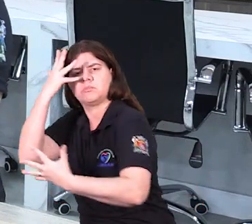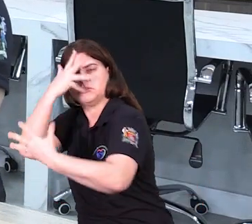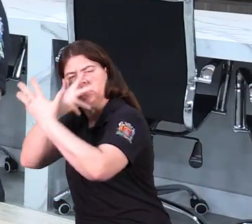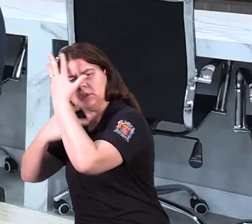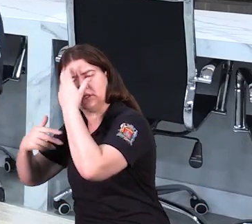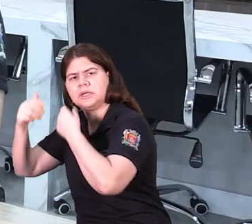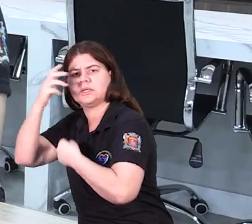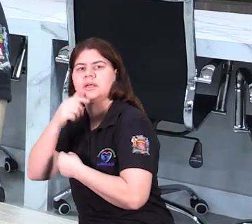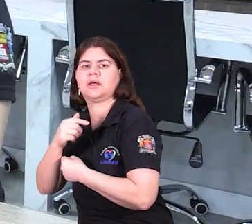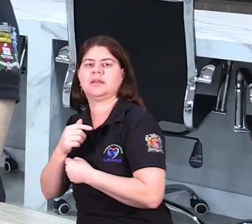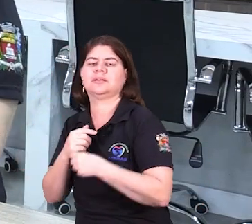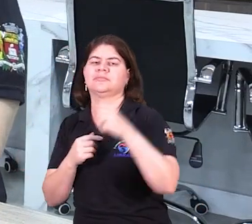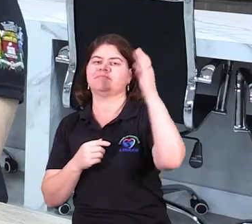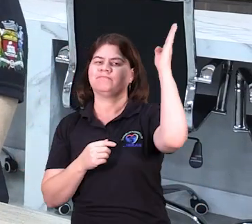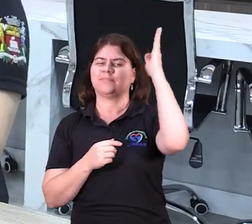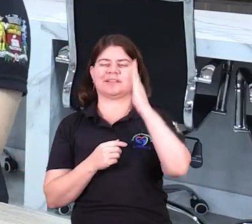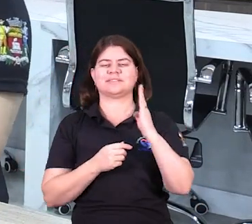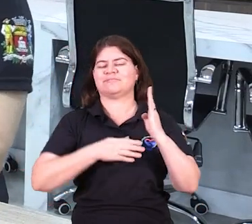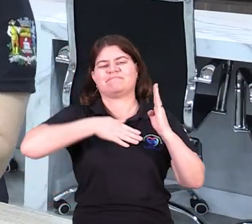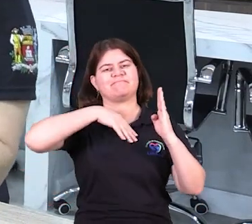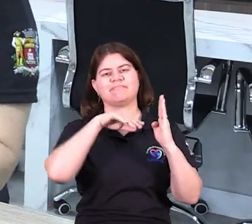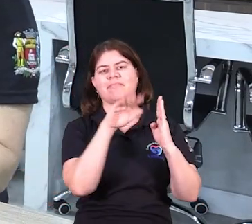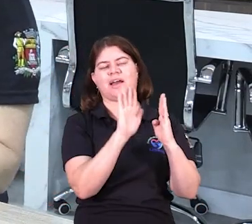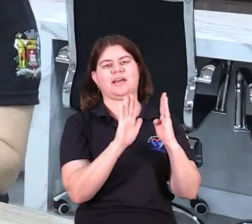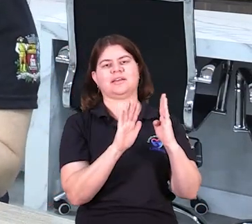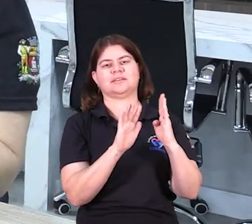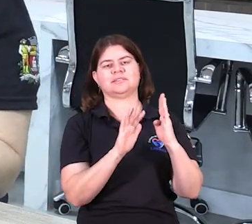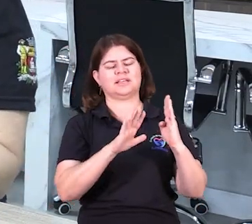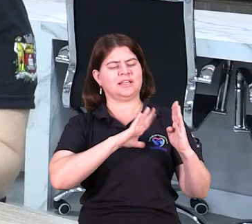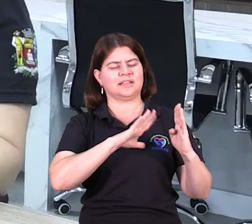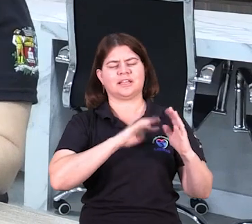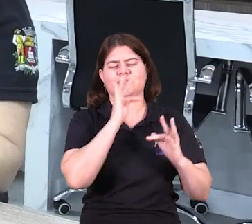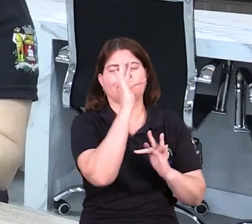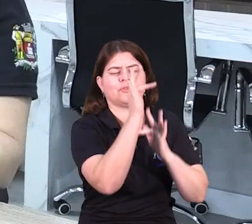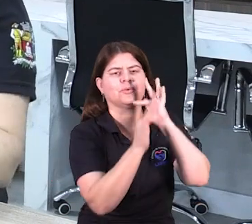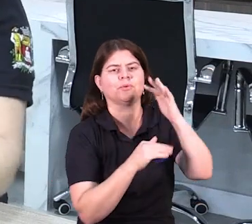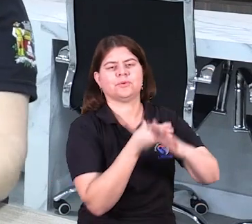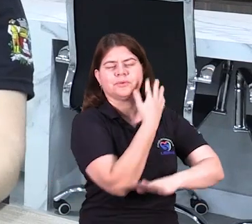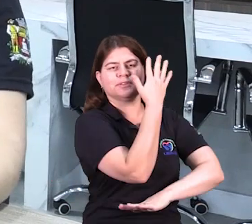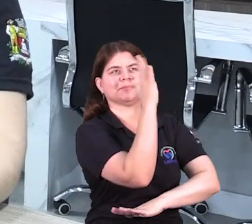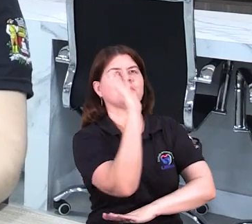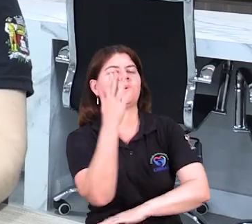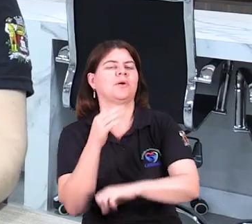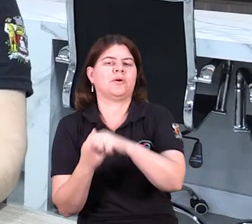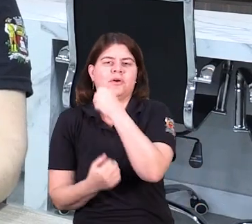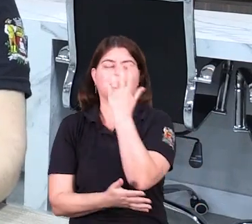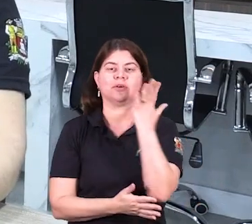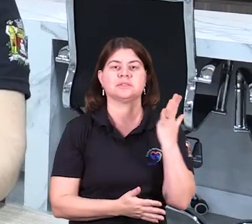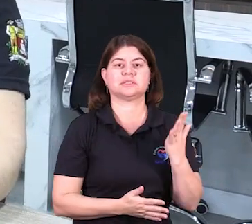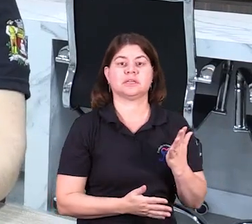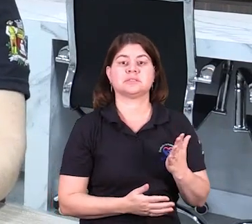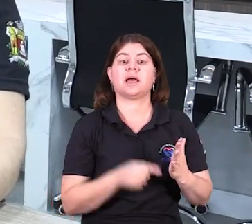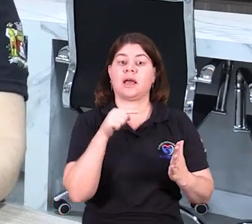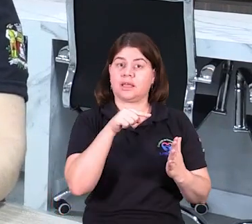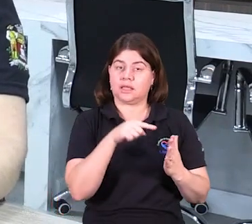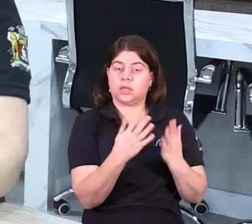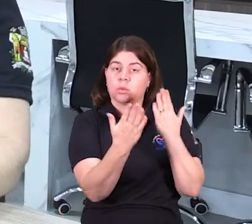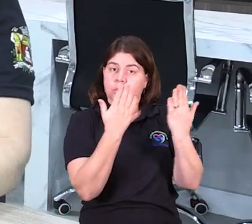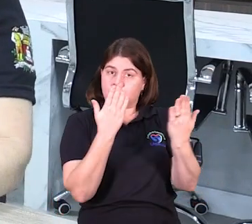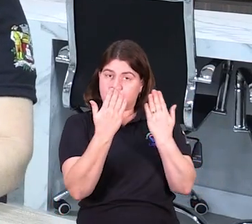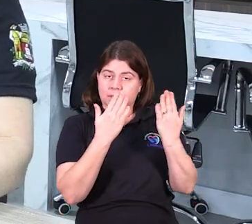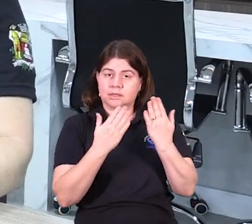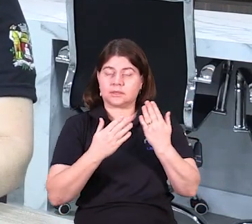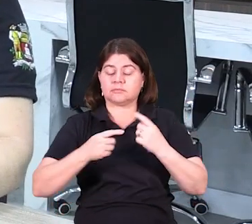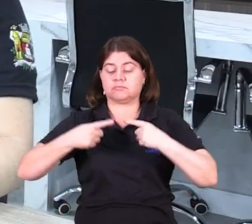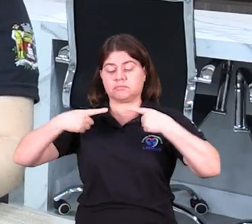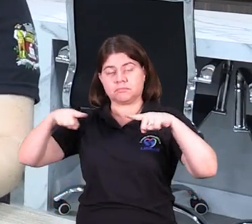garrida, a terra mais bonita. O Brasil, ele tem mais flores, ele tem mais bosque. Aqui ele faz uma citação direta à Canção